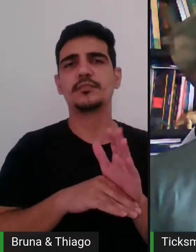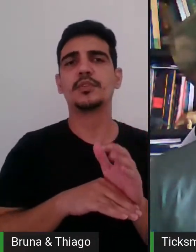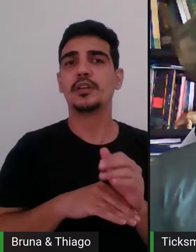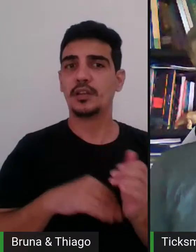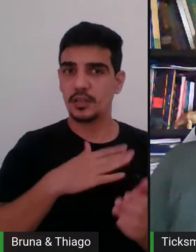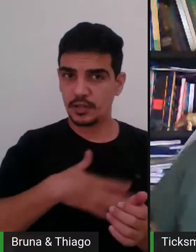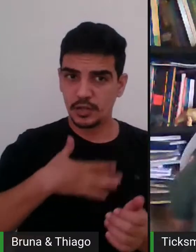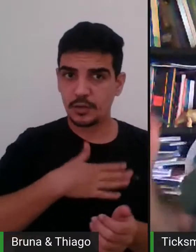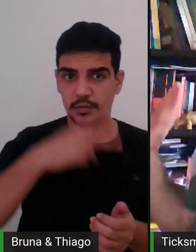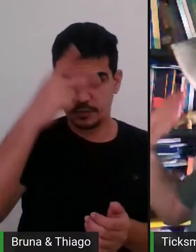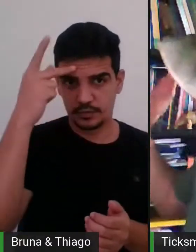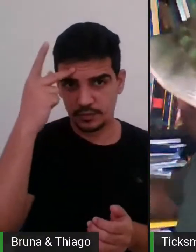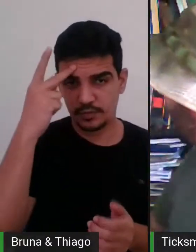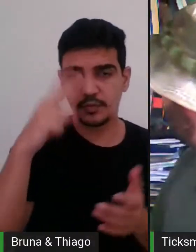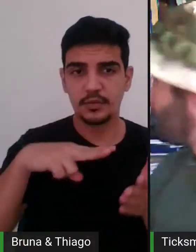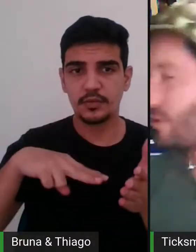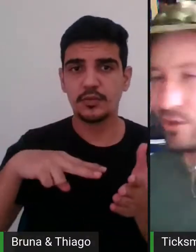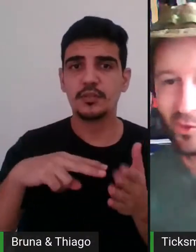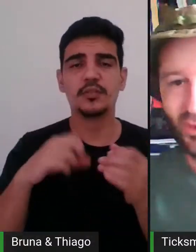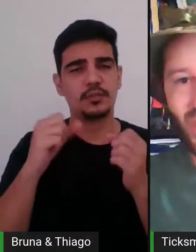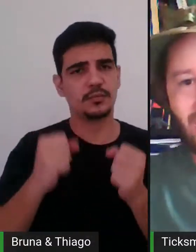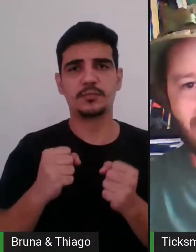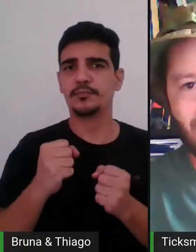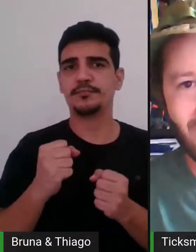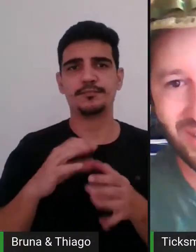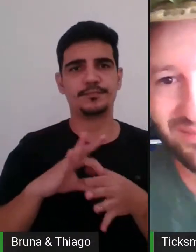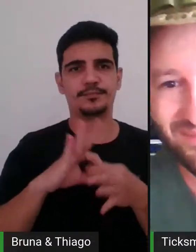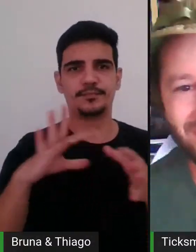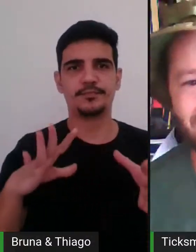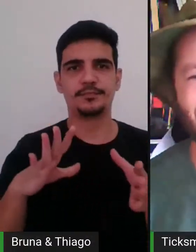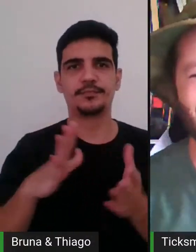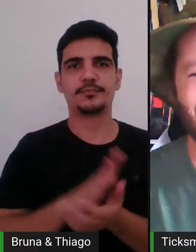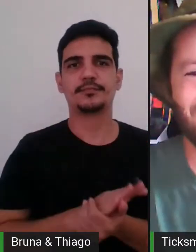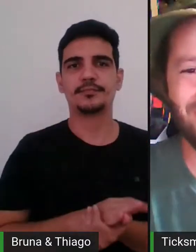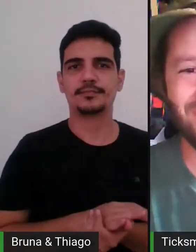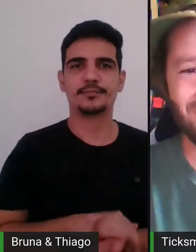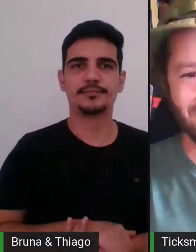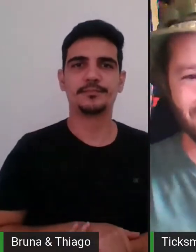né, algumas literaturas que eu lembrei aqui, que já está no gatilho ali.